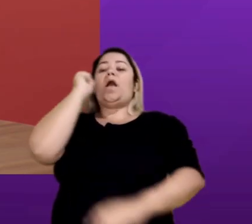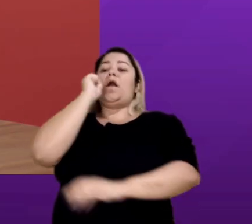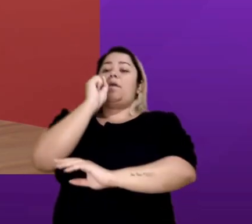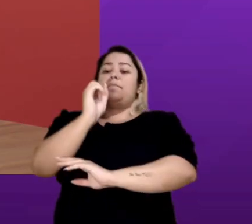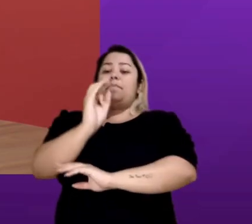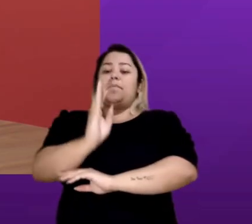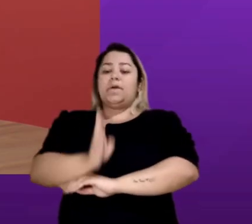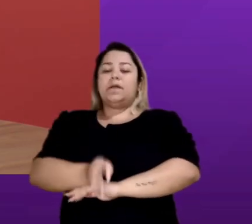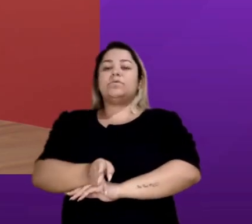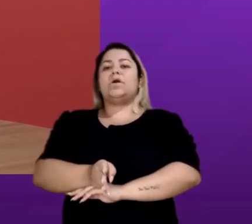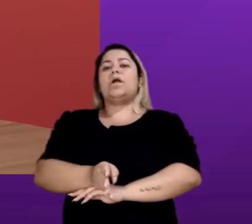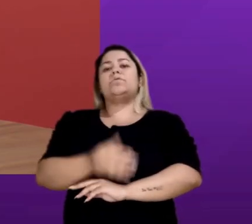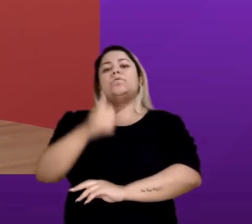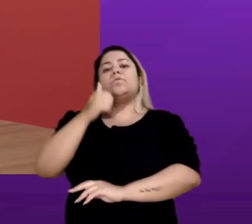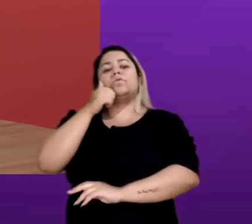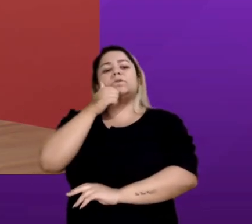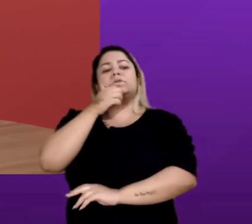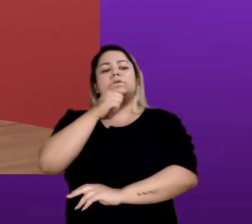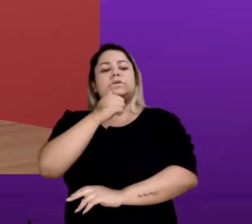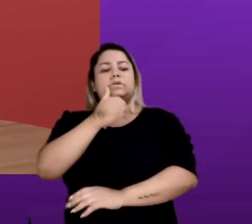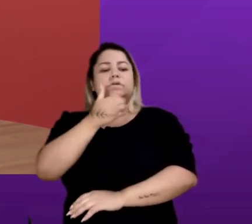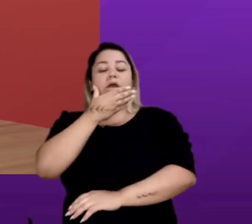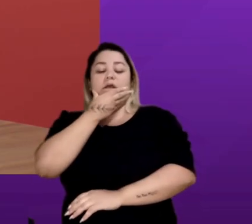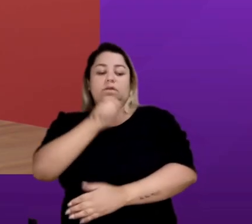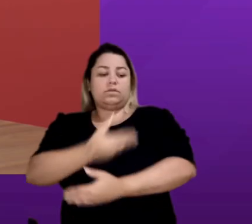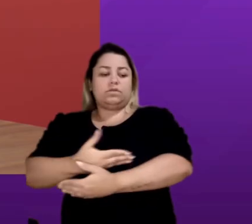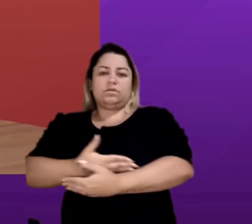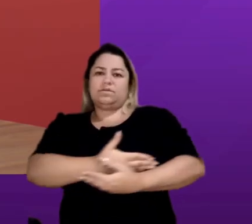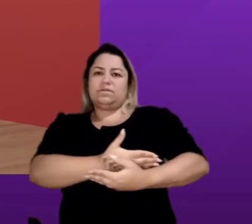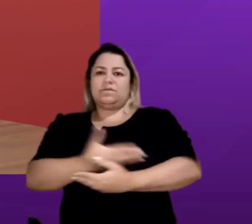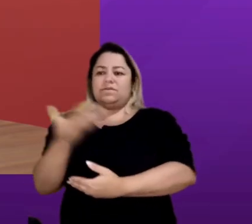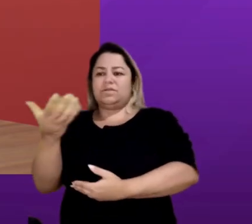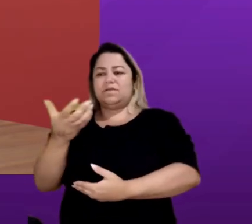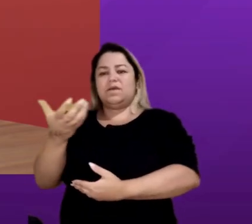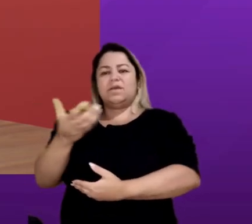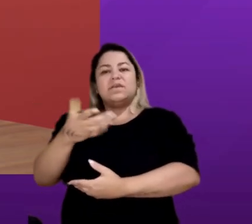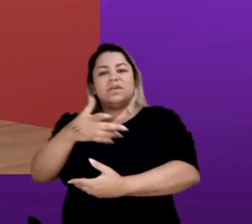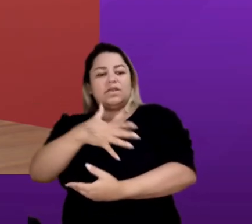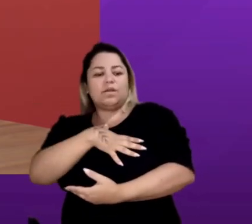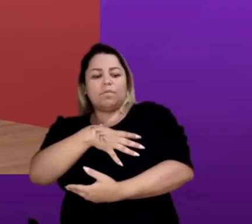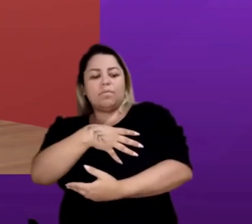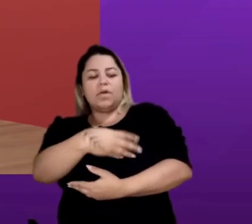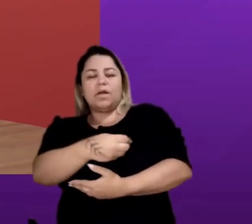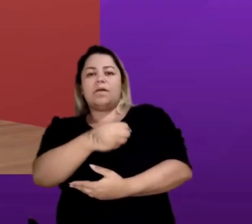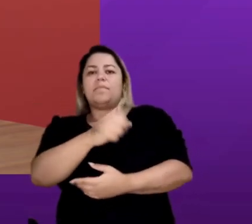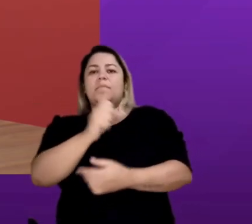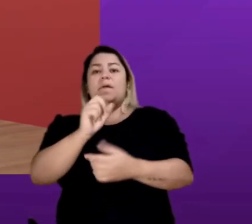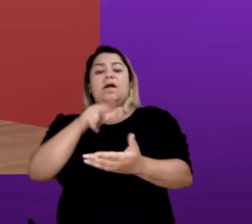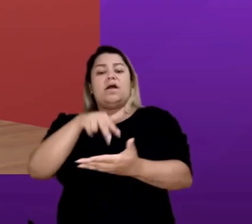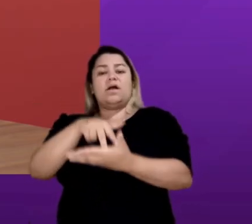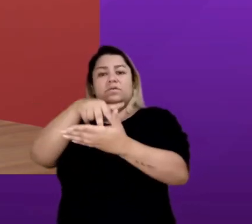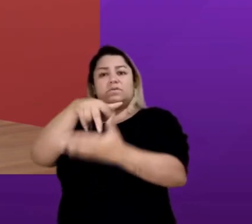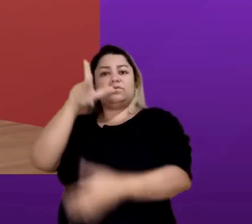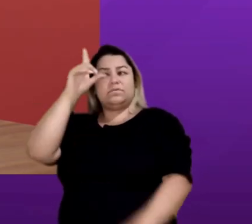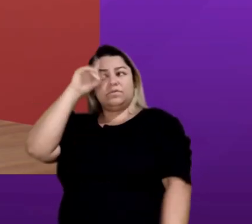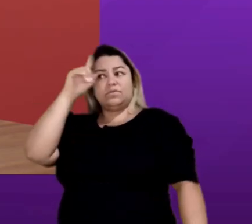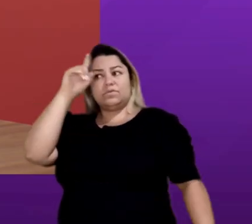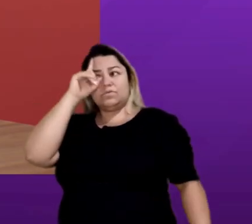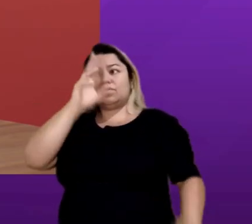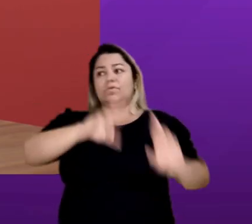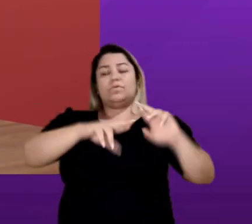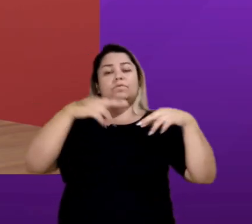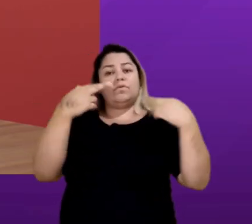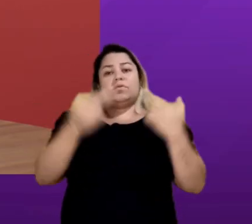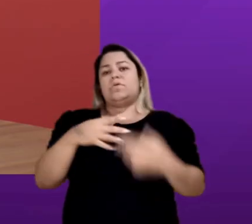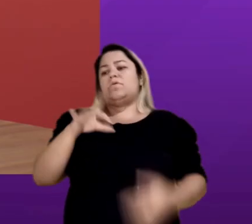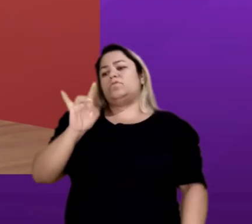está ali, a menina querendo mamar e acorda, e o dia a dia, a reunião, não pode ser só a mãe